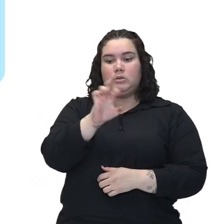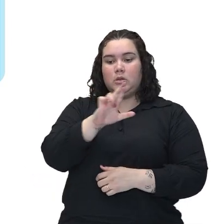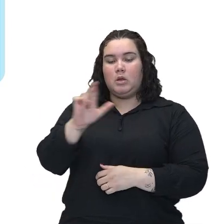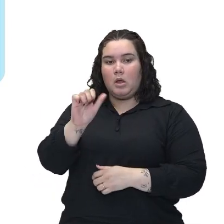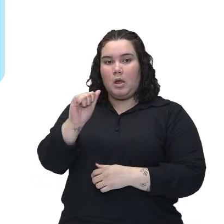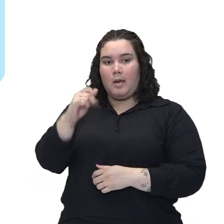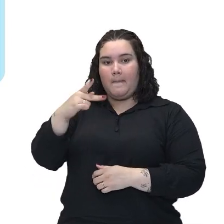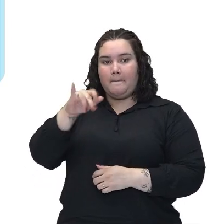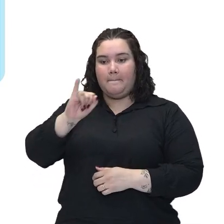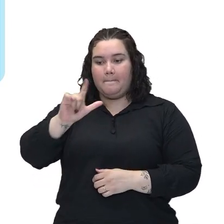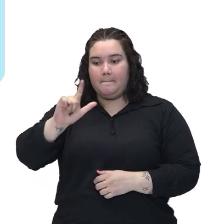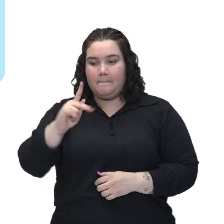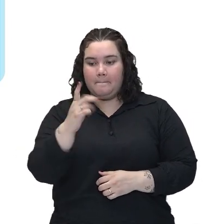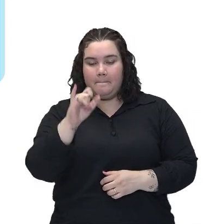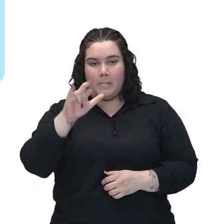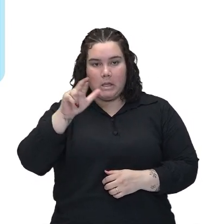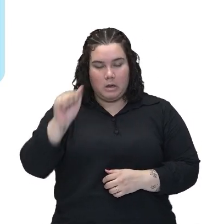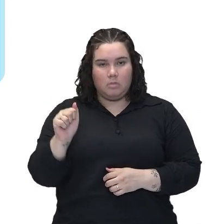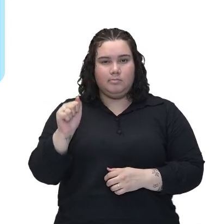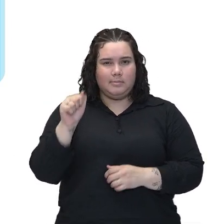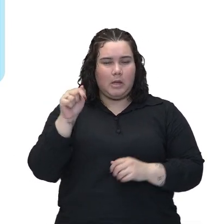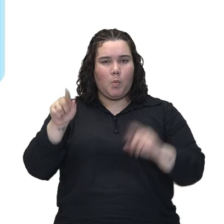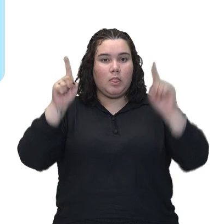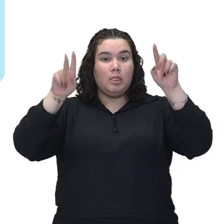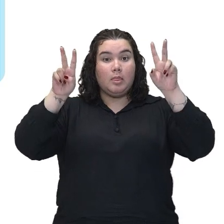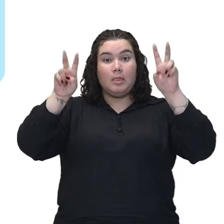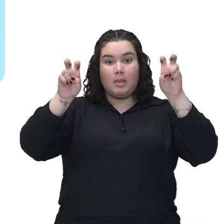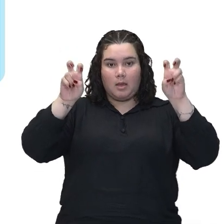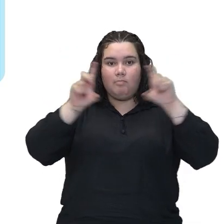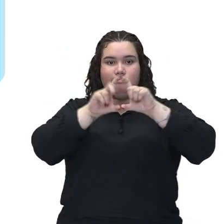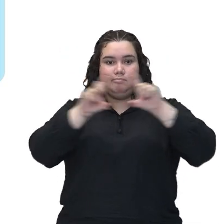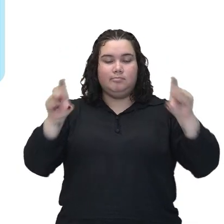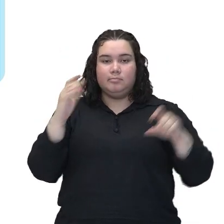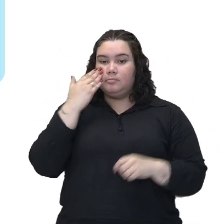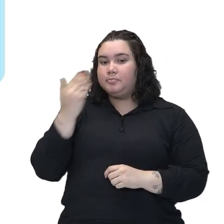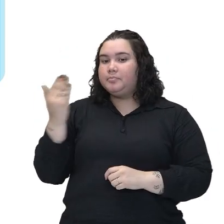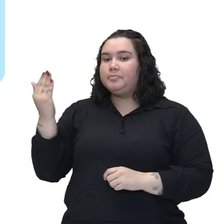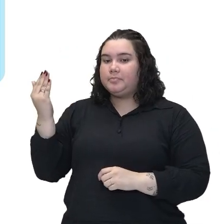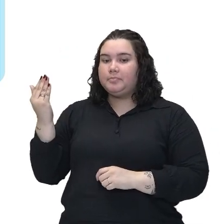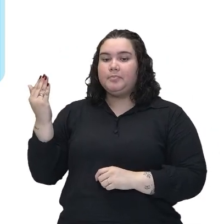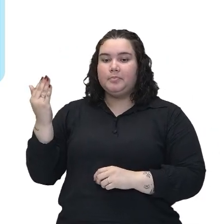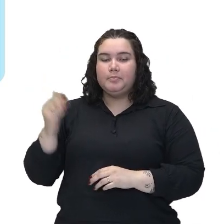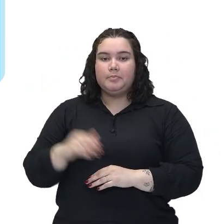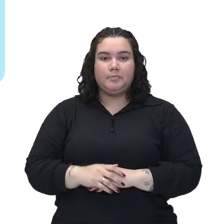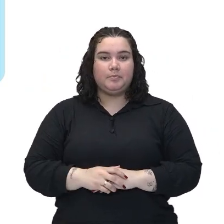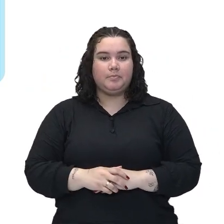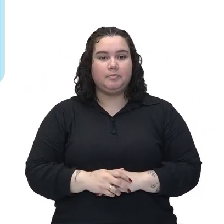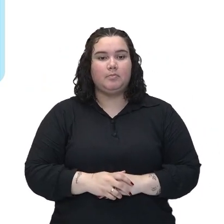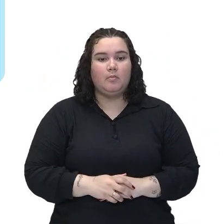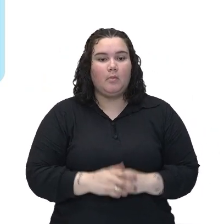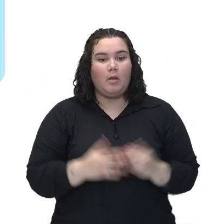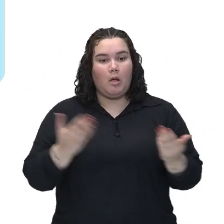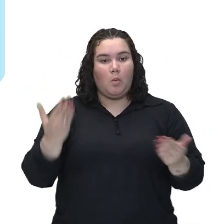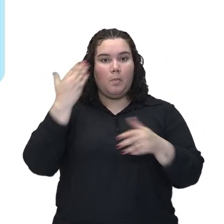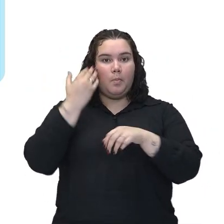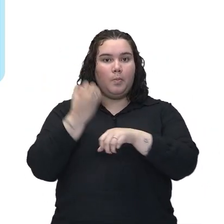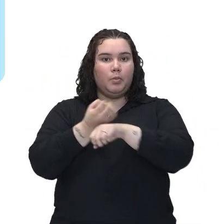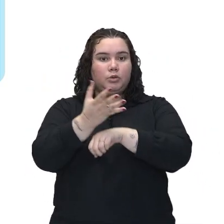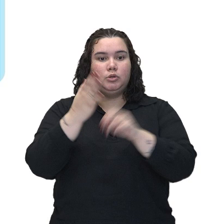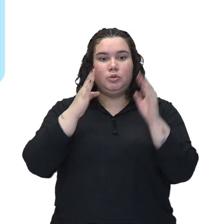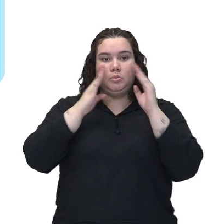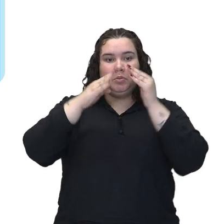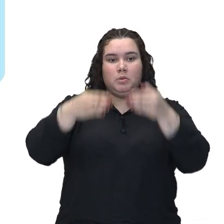badalado, né? Tão buscado, que nós temos até aqui o edital para um podcast de ciência do Instituto. Podcasts específicos, né? Então a